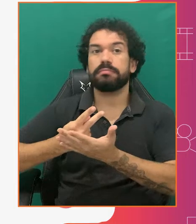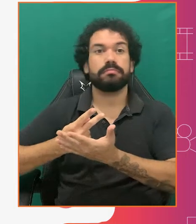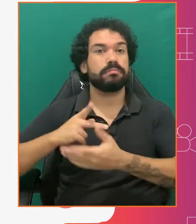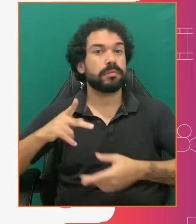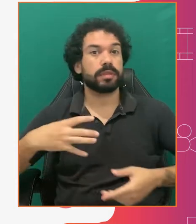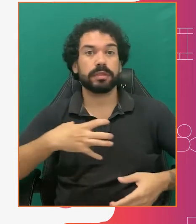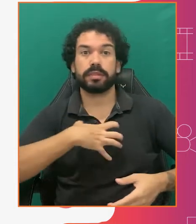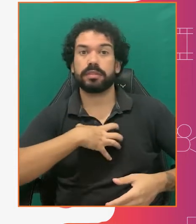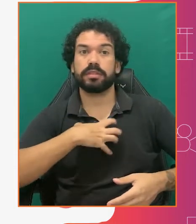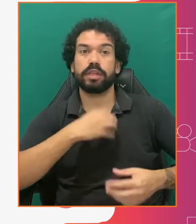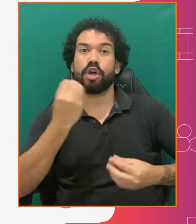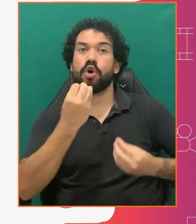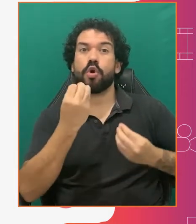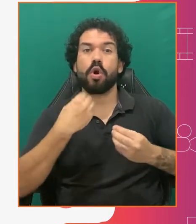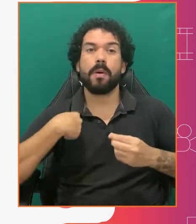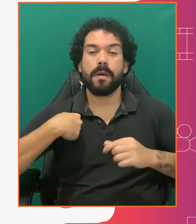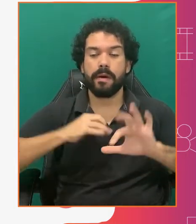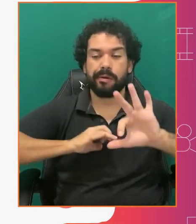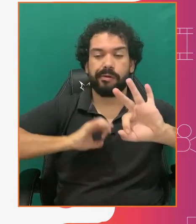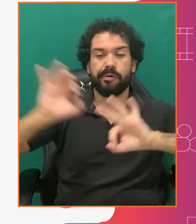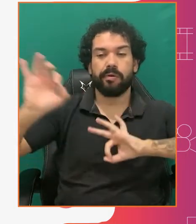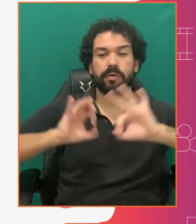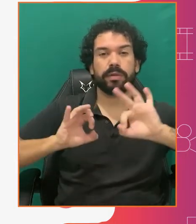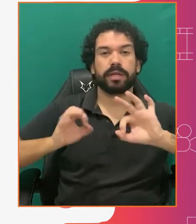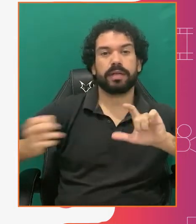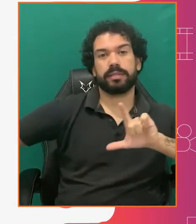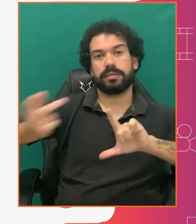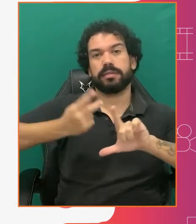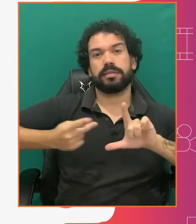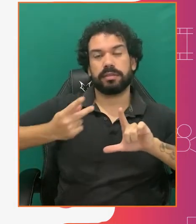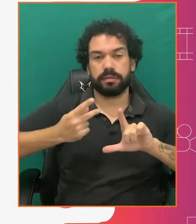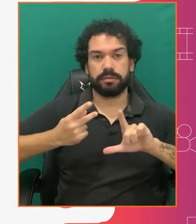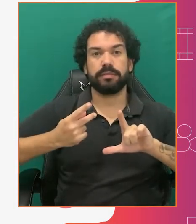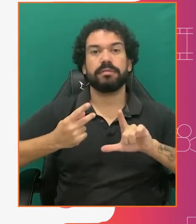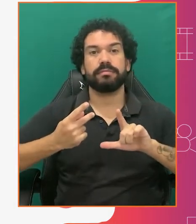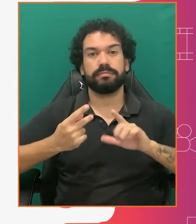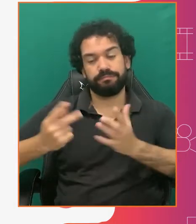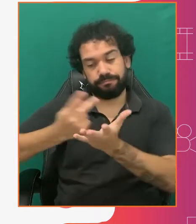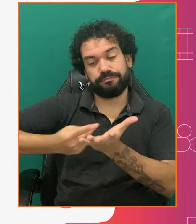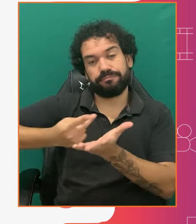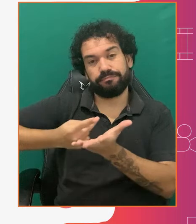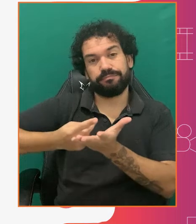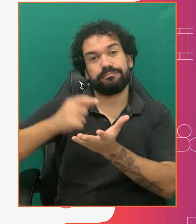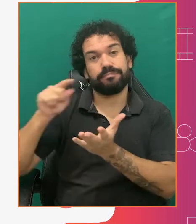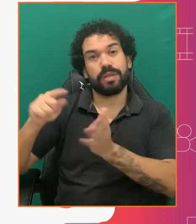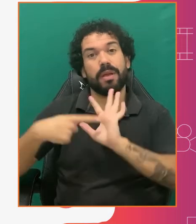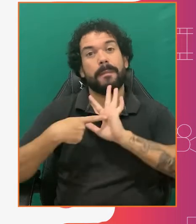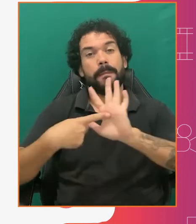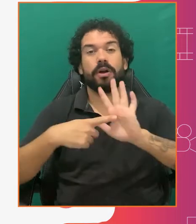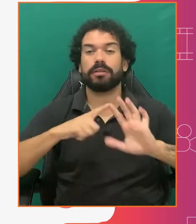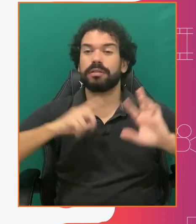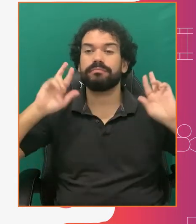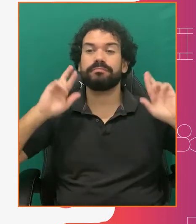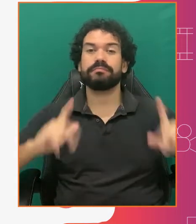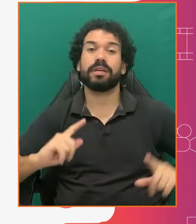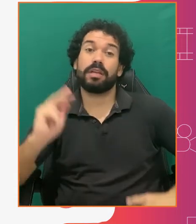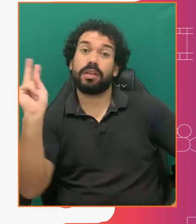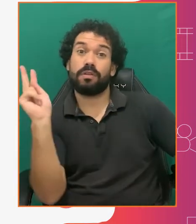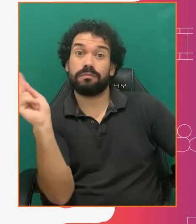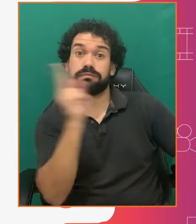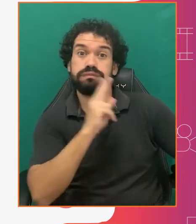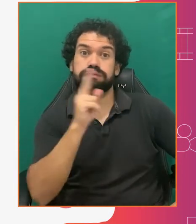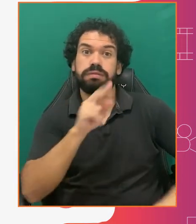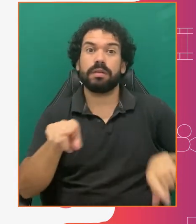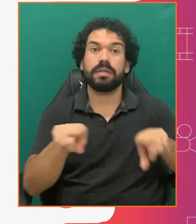a forma como você vai distribuir esses desenhos que vai dar a diferença na